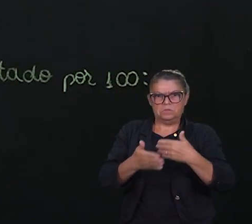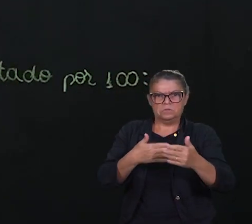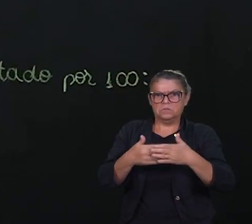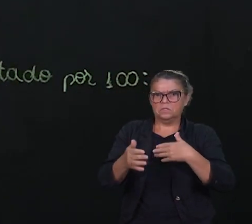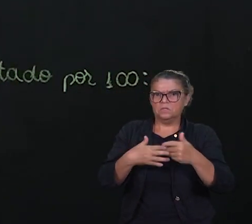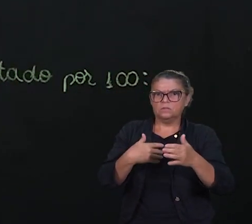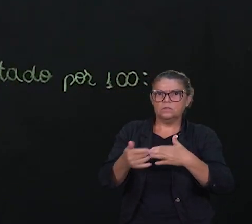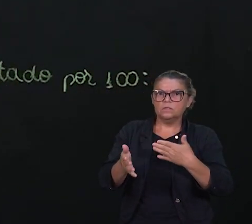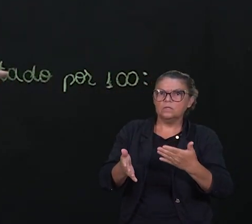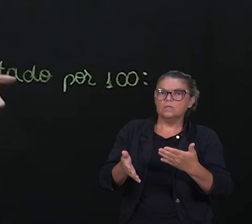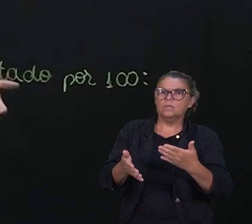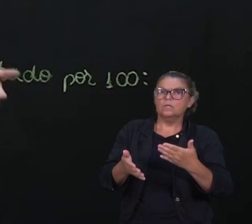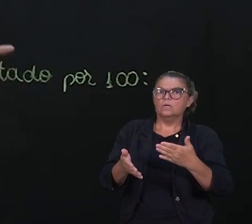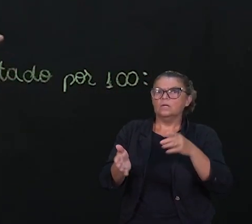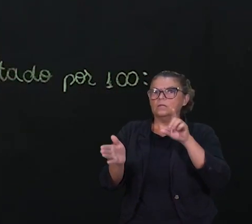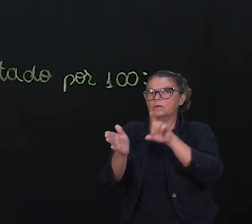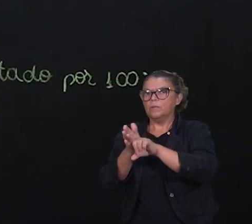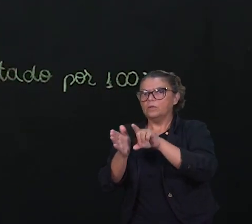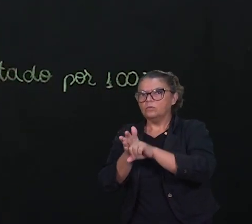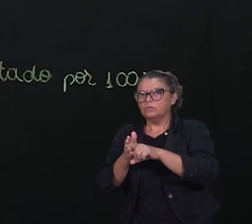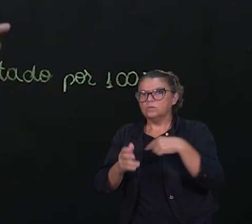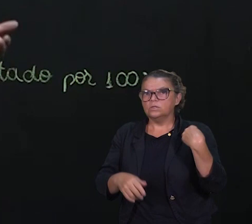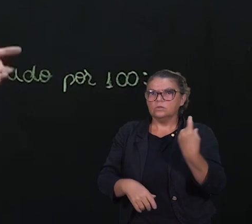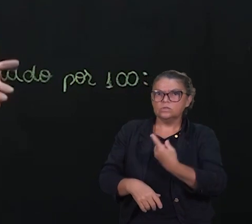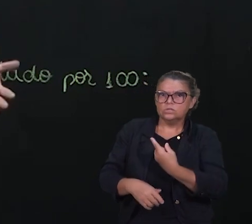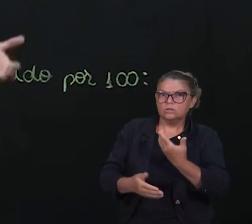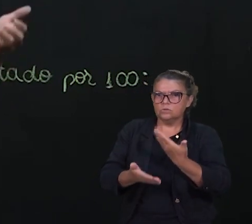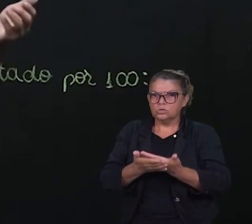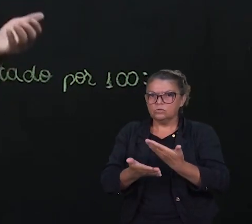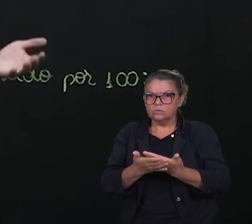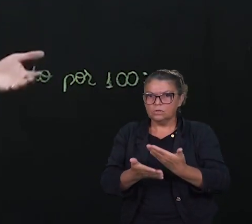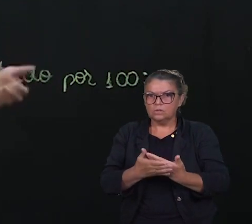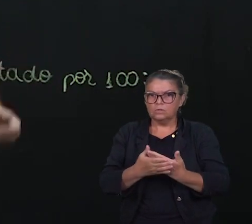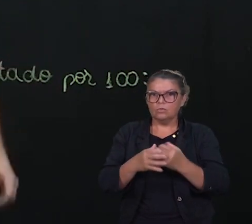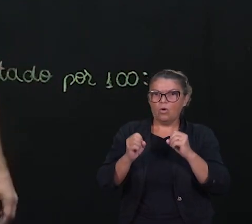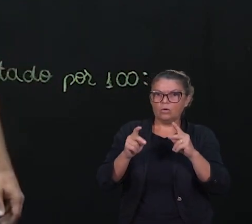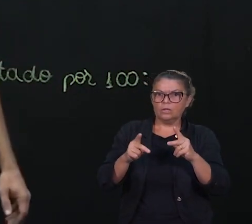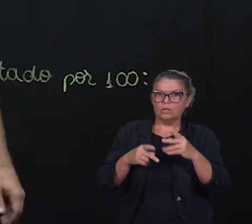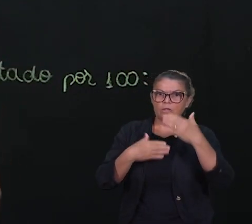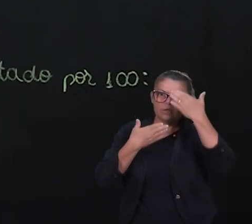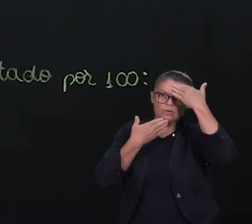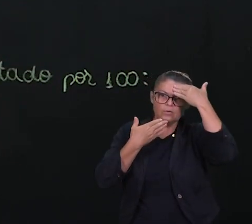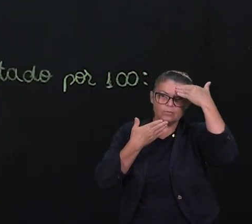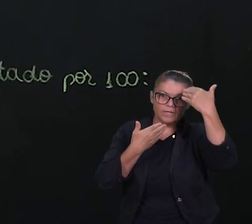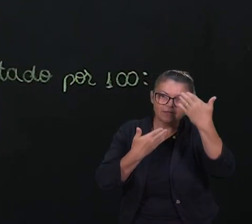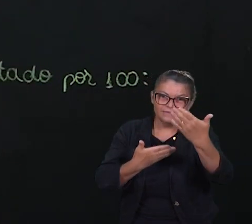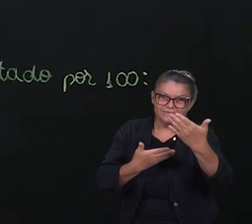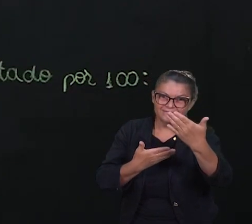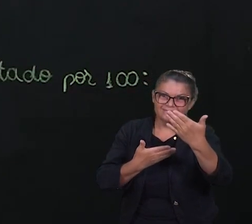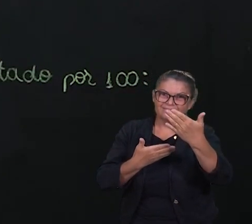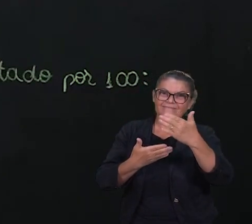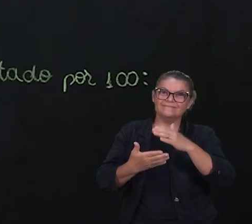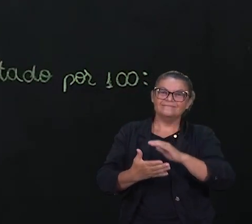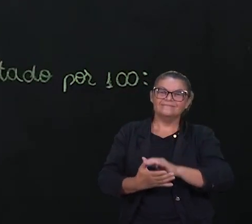da situação que nós estejamos analisando. Ok? Então, muito obrigado e tchau.